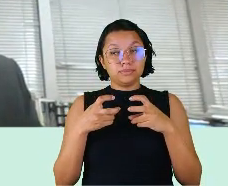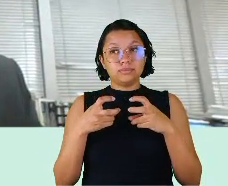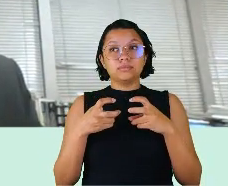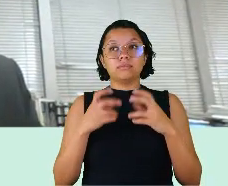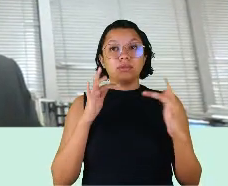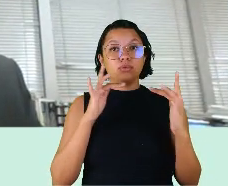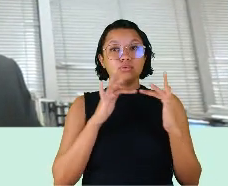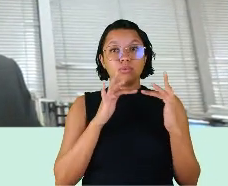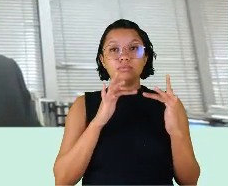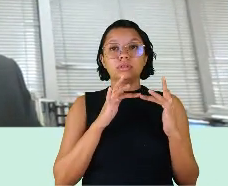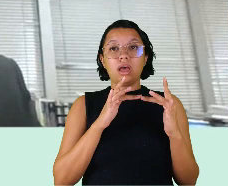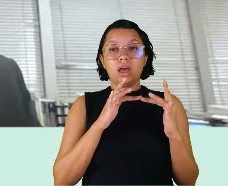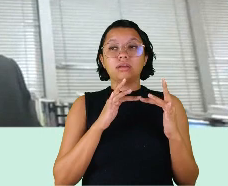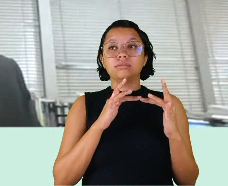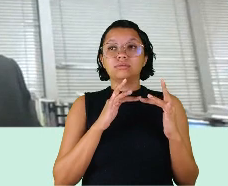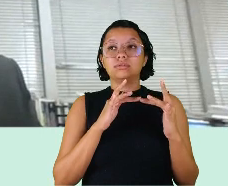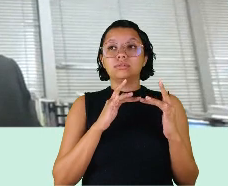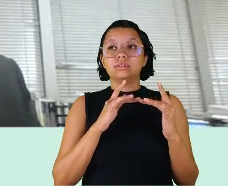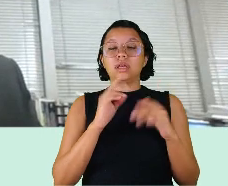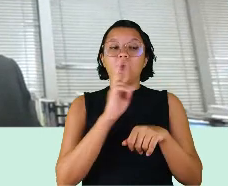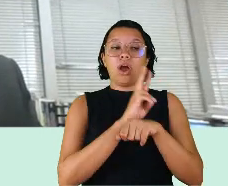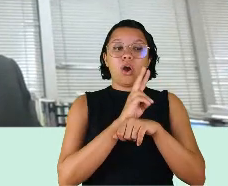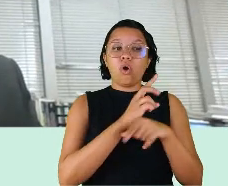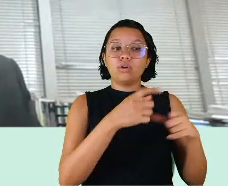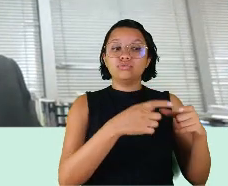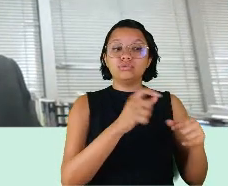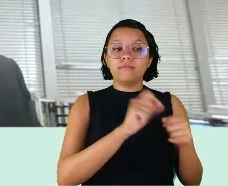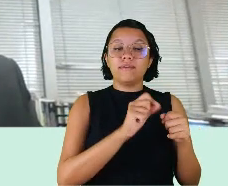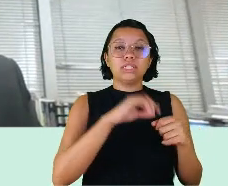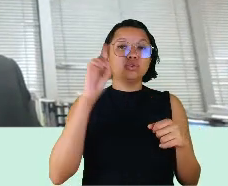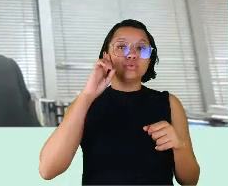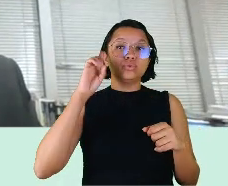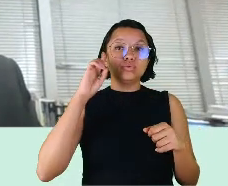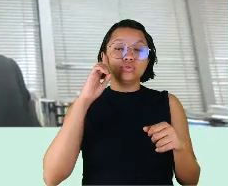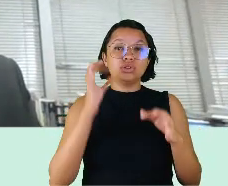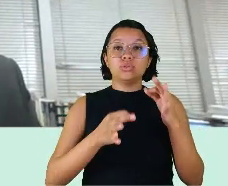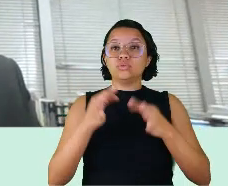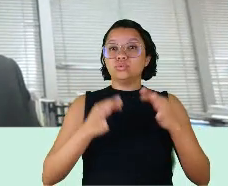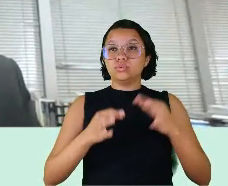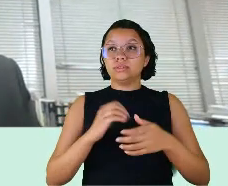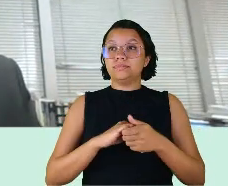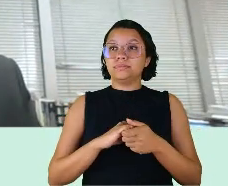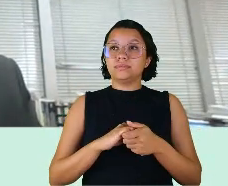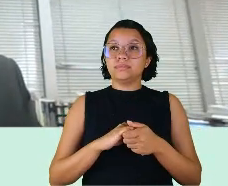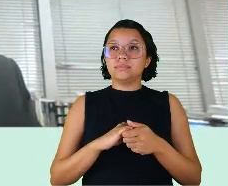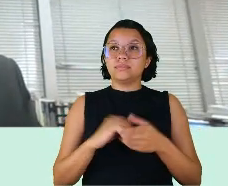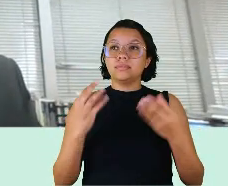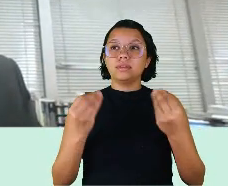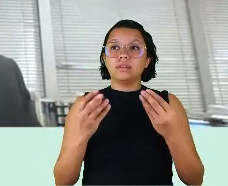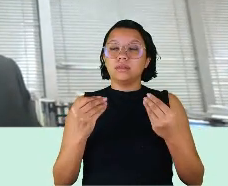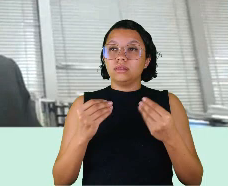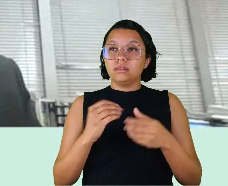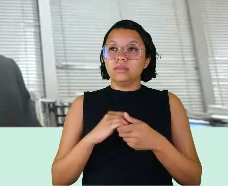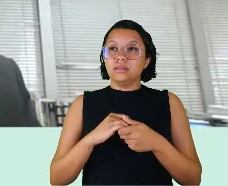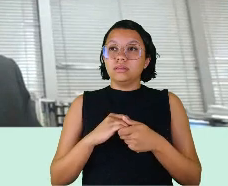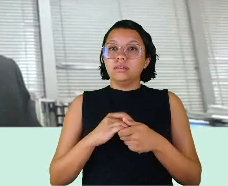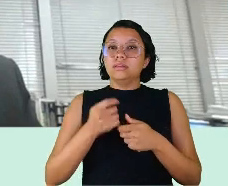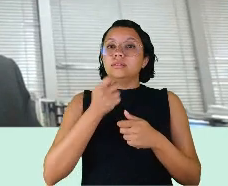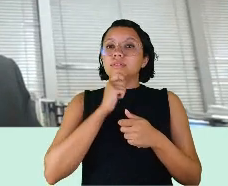pelos contatos, né, que a corregedoria faz todos os dias com os juízes, que